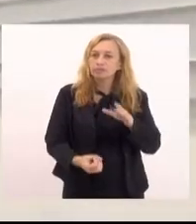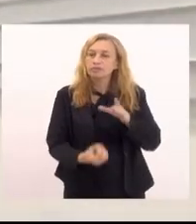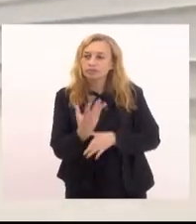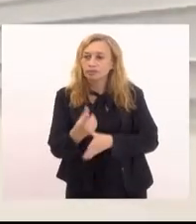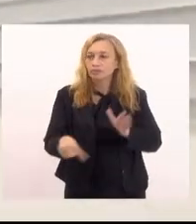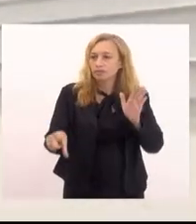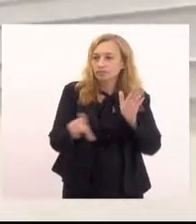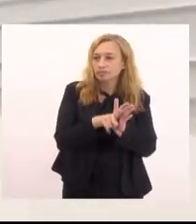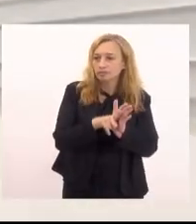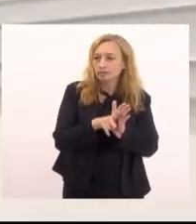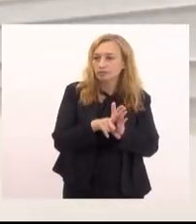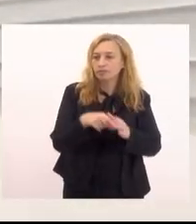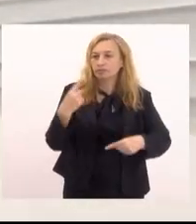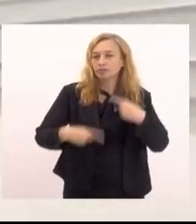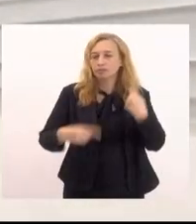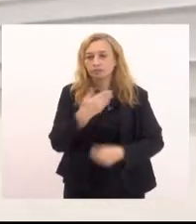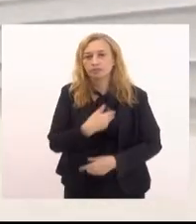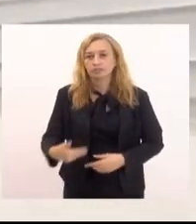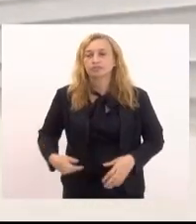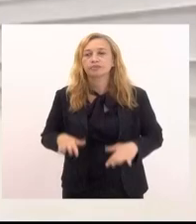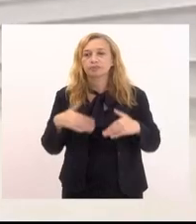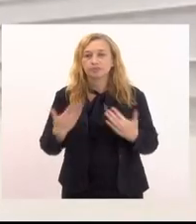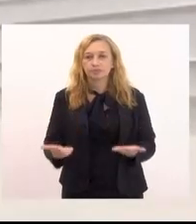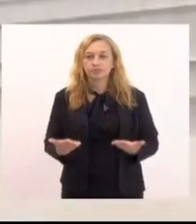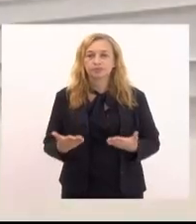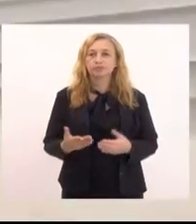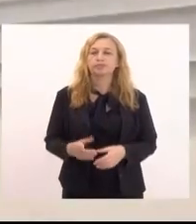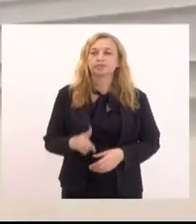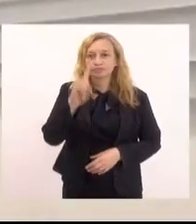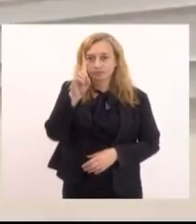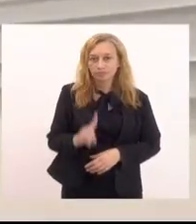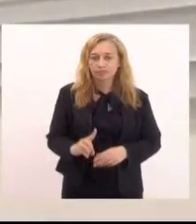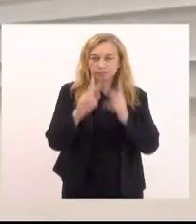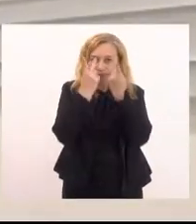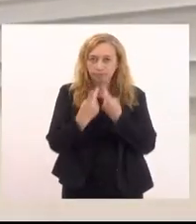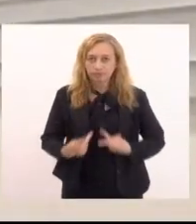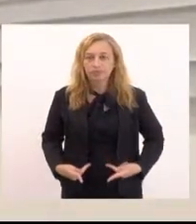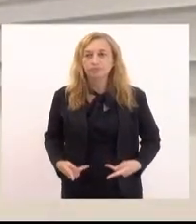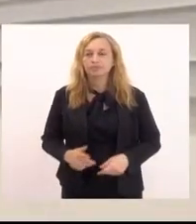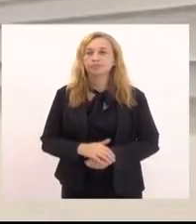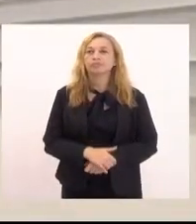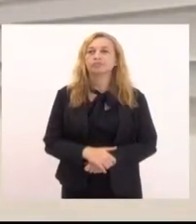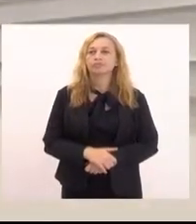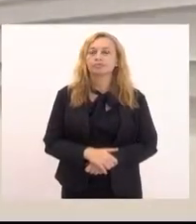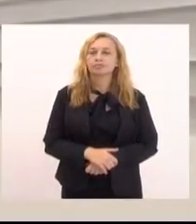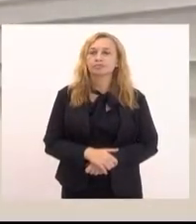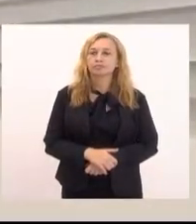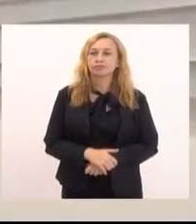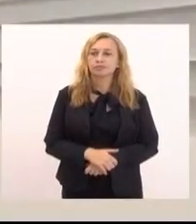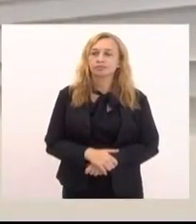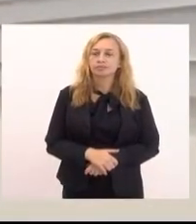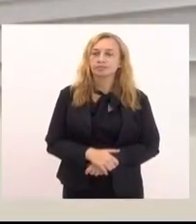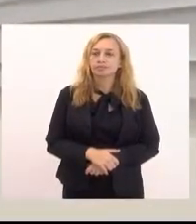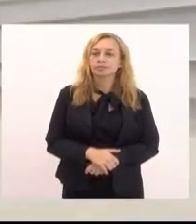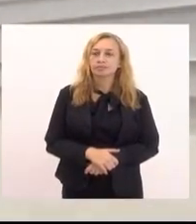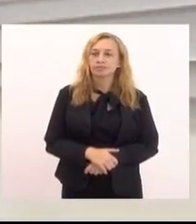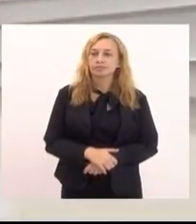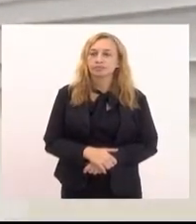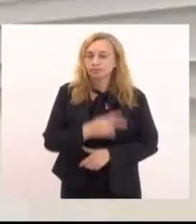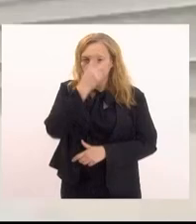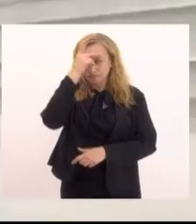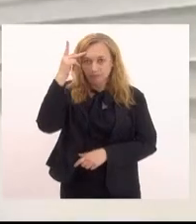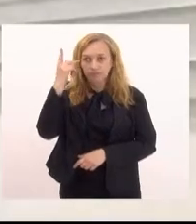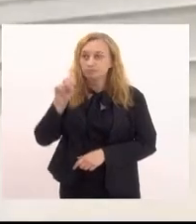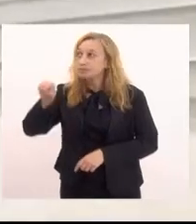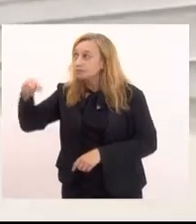de políticas públicas. Então, para garantia do direito humano a imigrantes e refugiados, para garantia